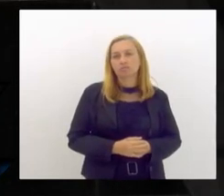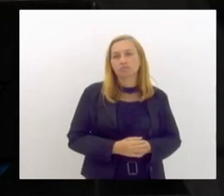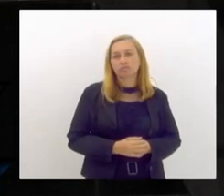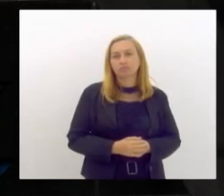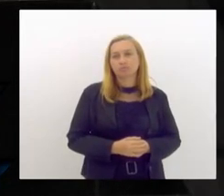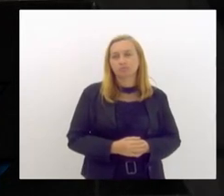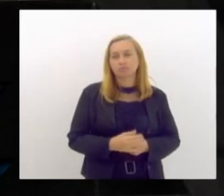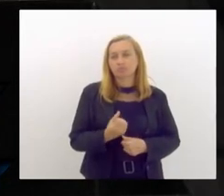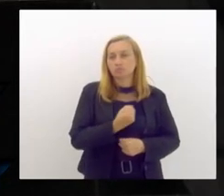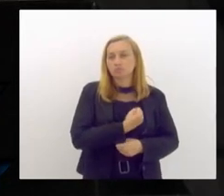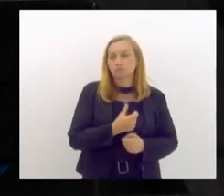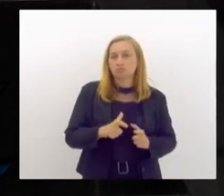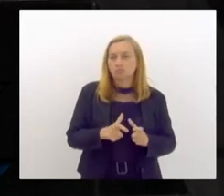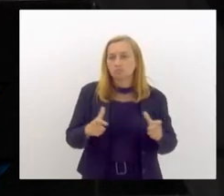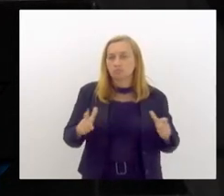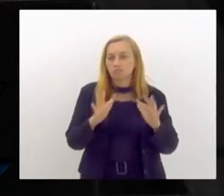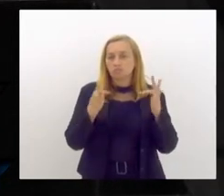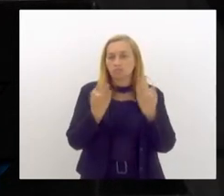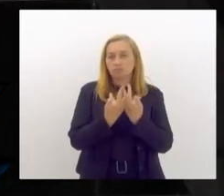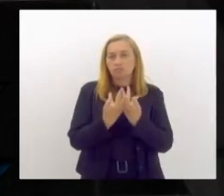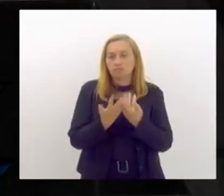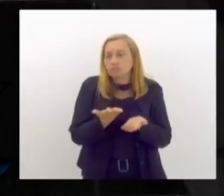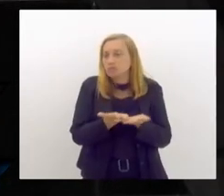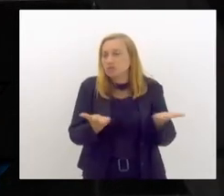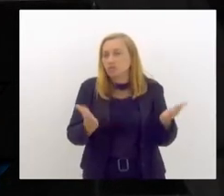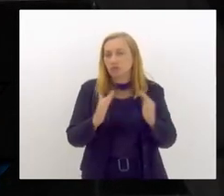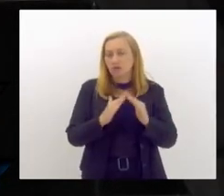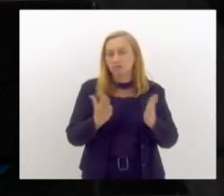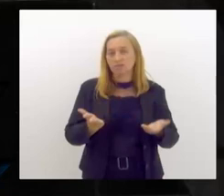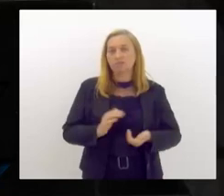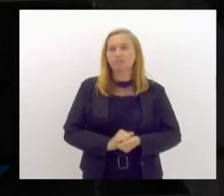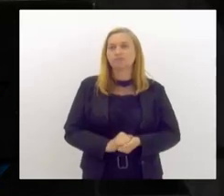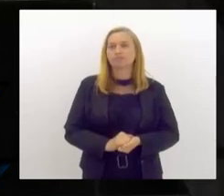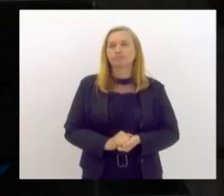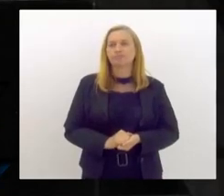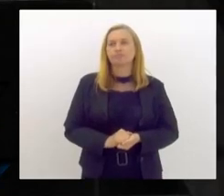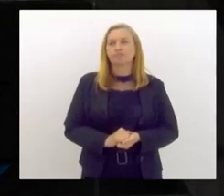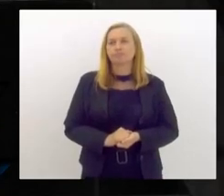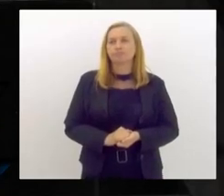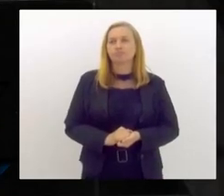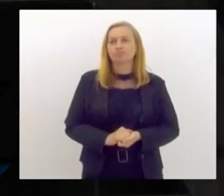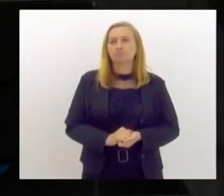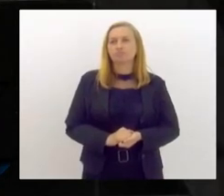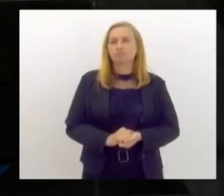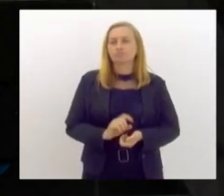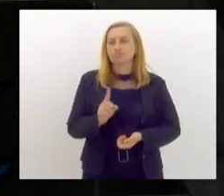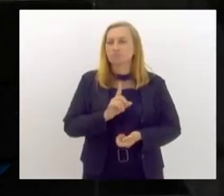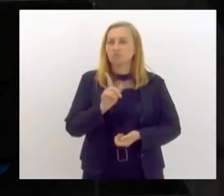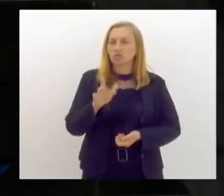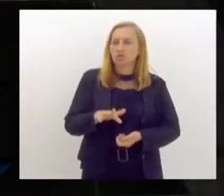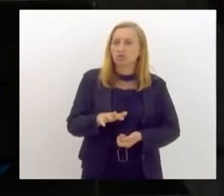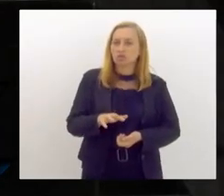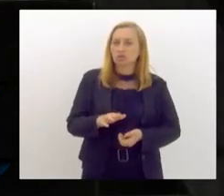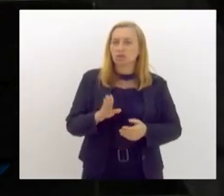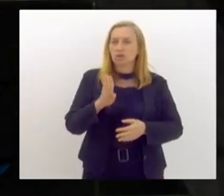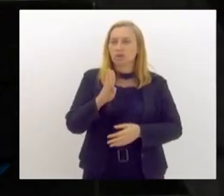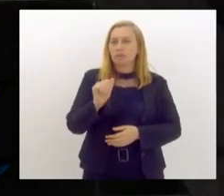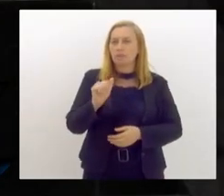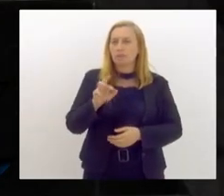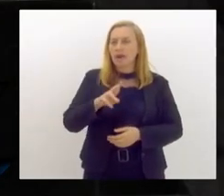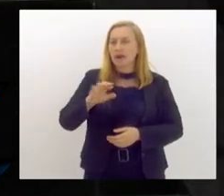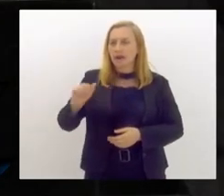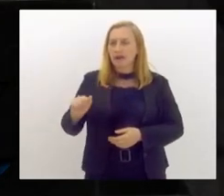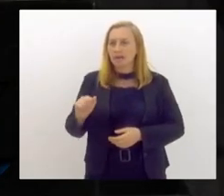um número altíssimo de famílias desabrigadas, e não diferente em Barra do Piraí, onde